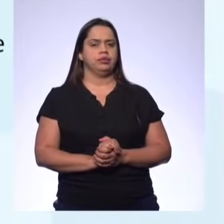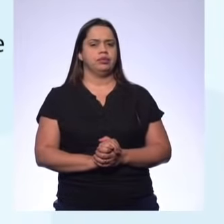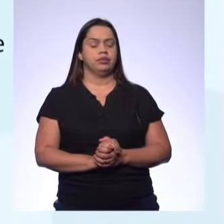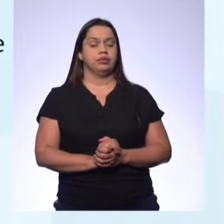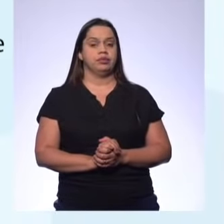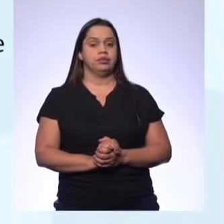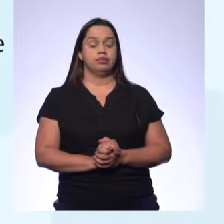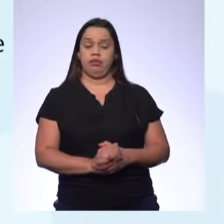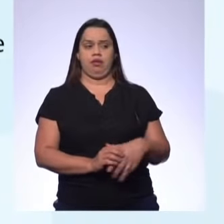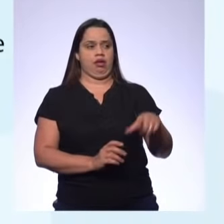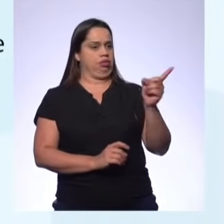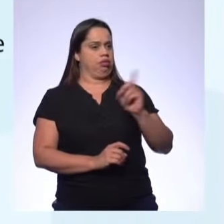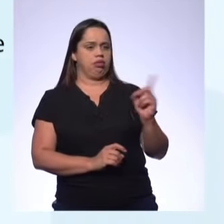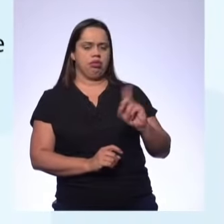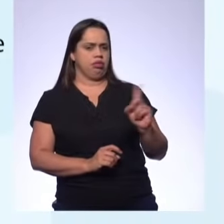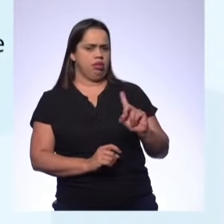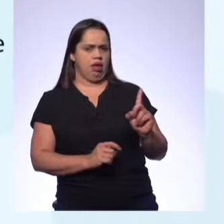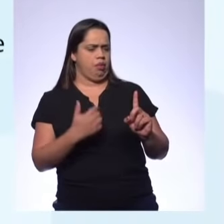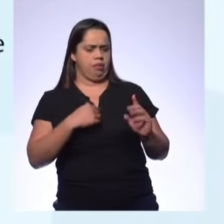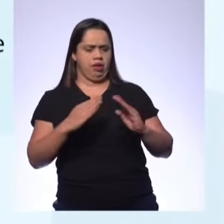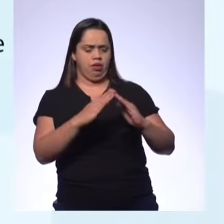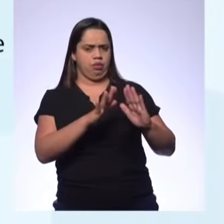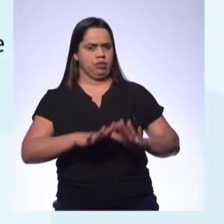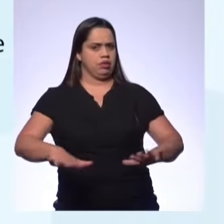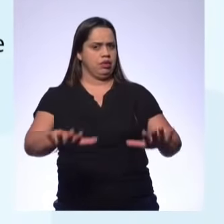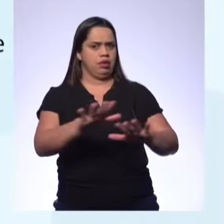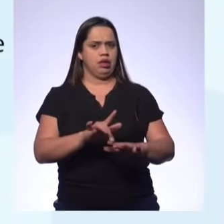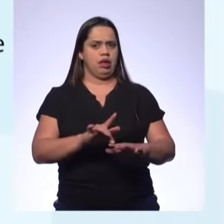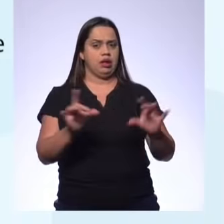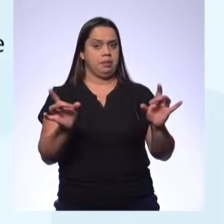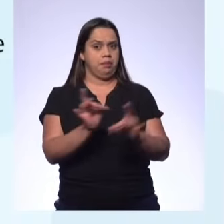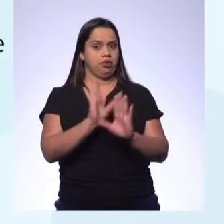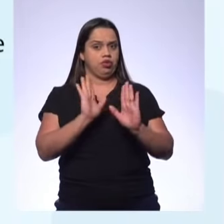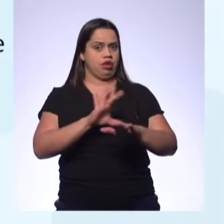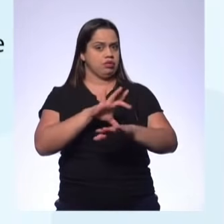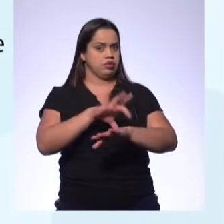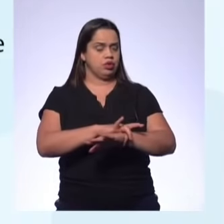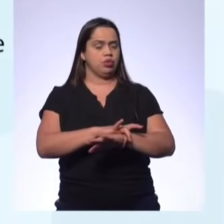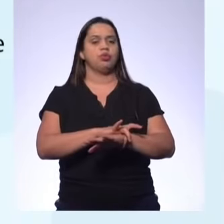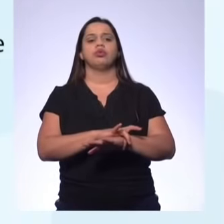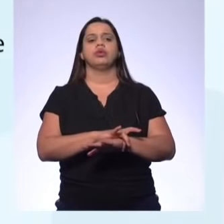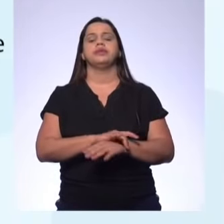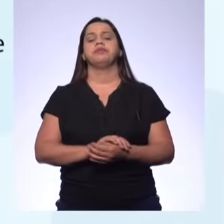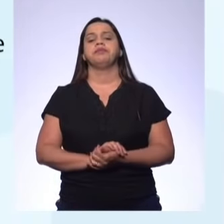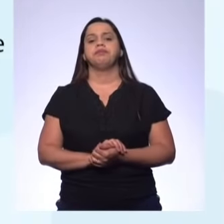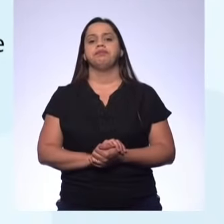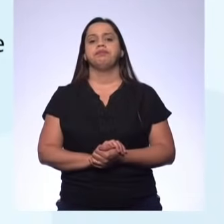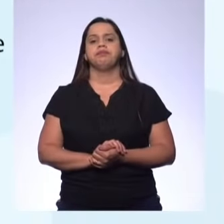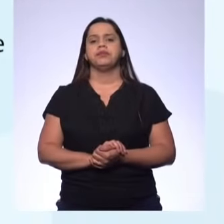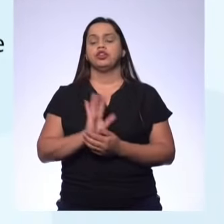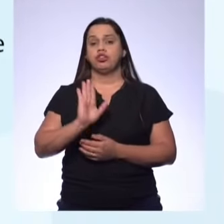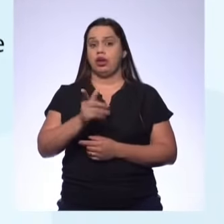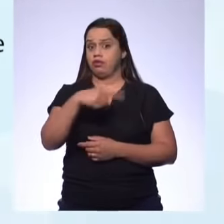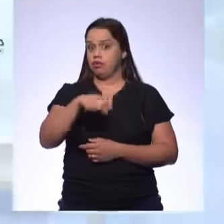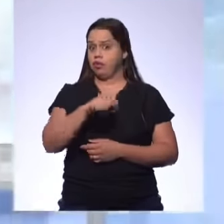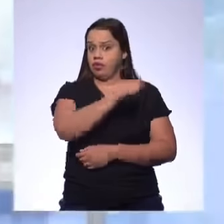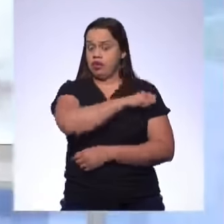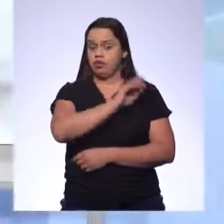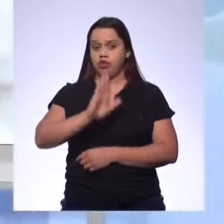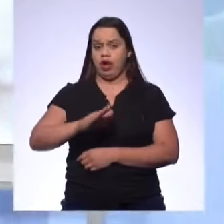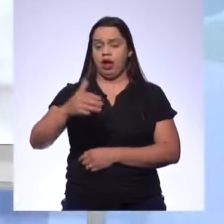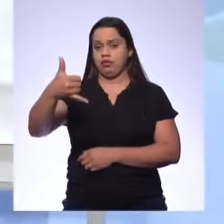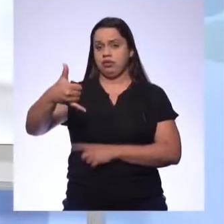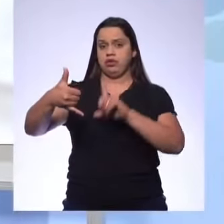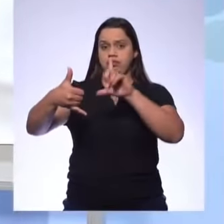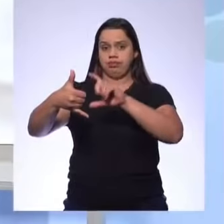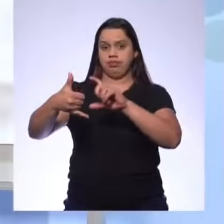community prepared. Não, eu não considero minha comunidade preparada. Já deram print, galera? Espero que vocês tenham dado. Esqueci de